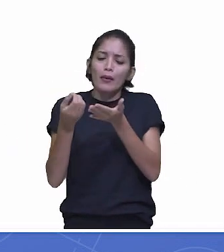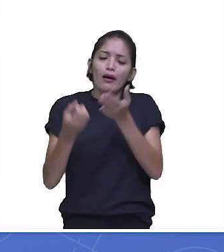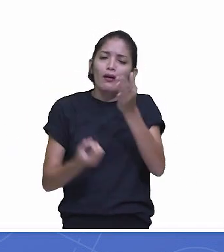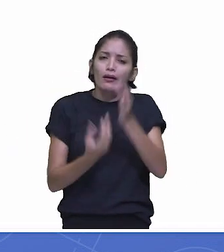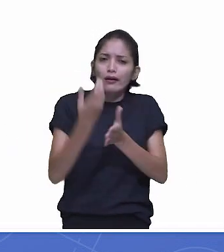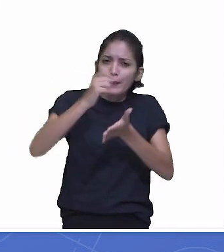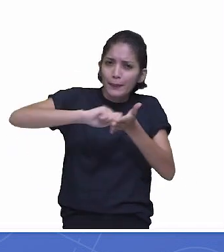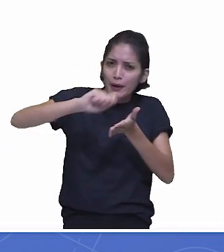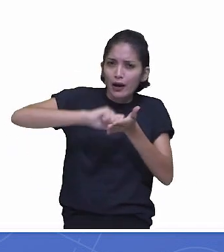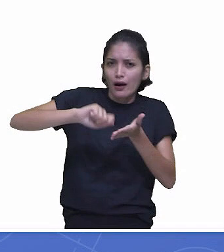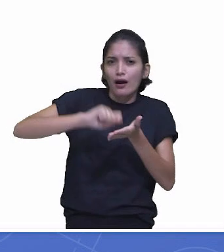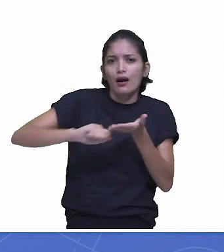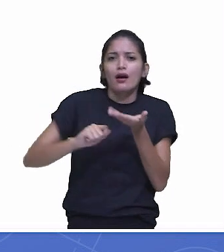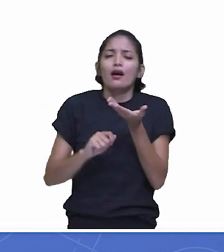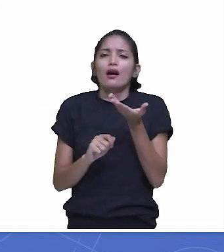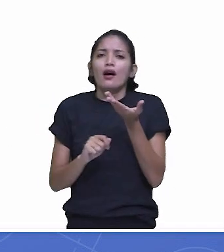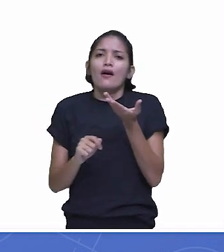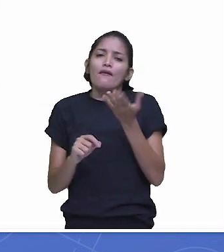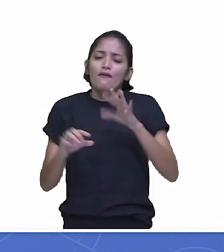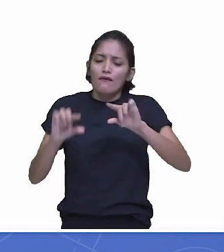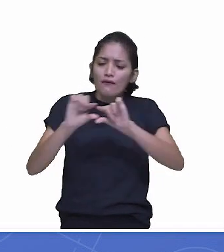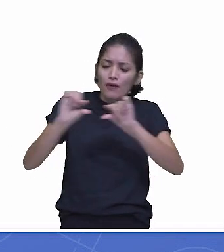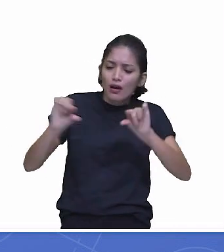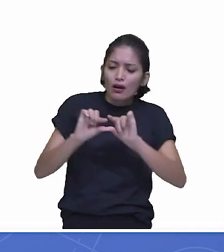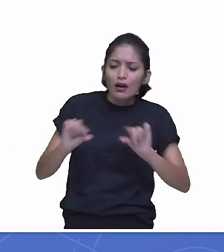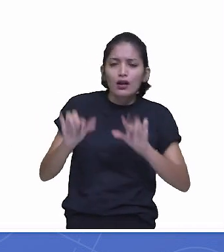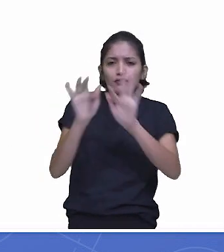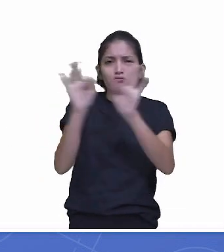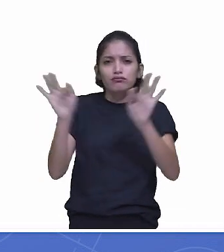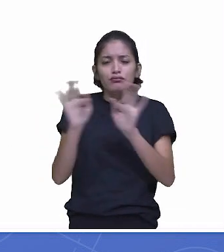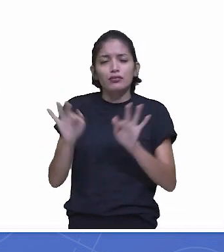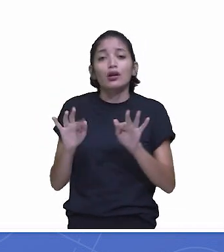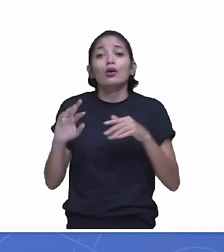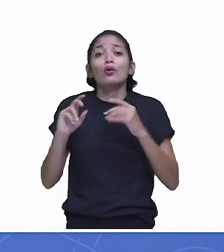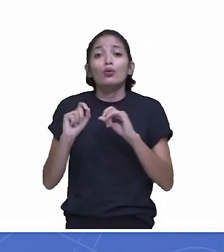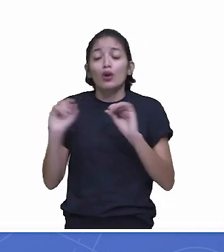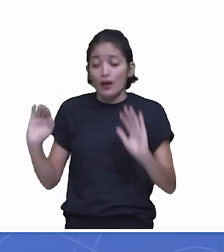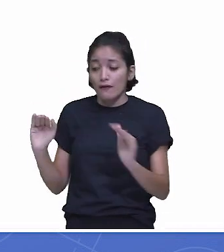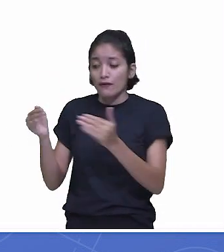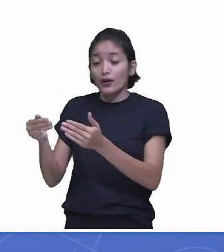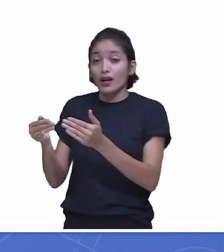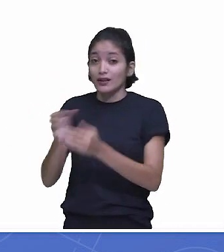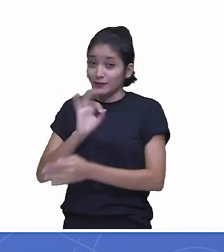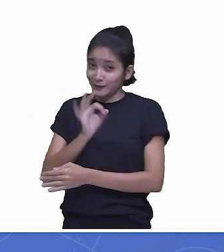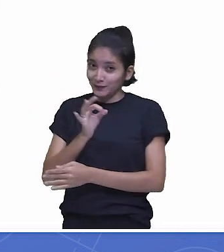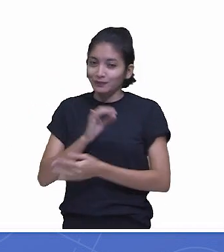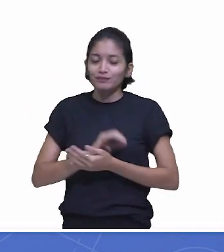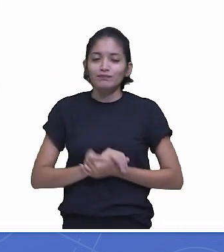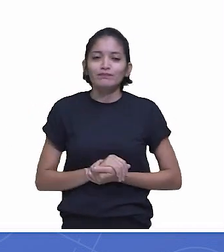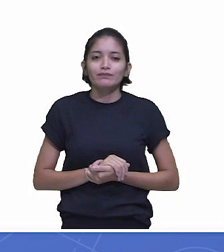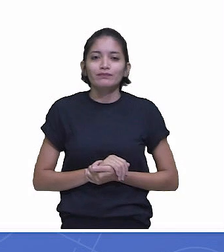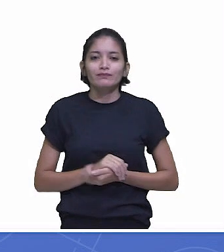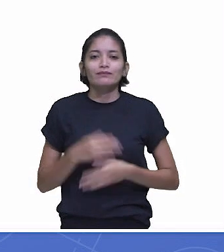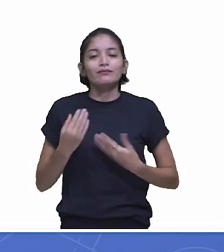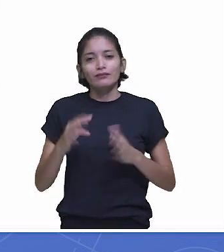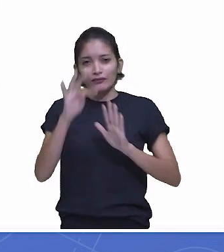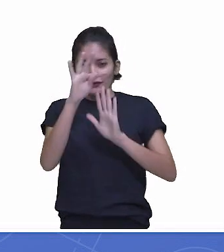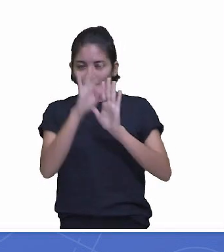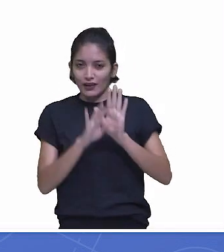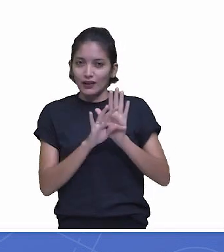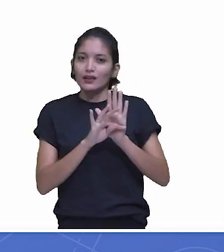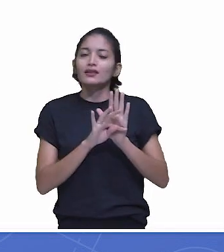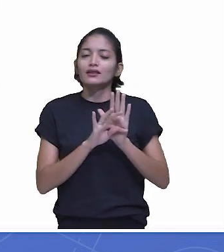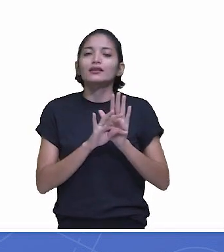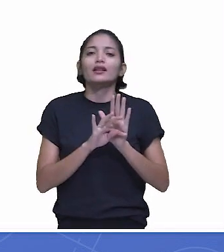as rimas, os versos, certo? Tudo de maneira intencional, ok? No texto predomina a função poética